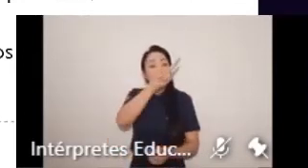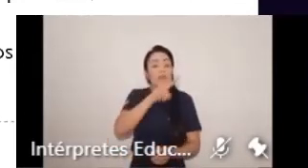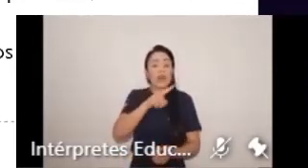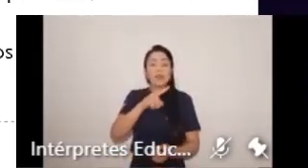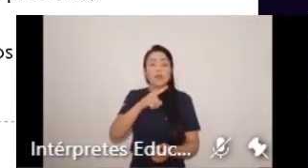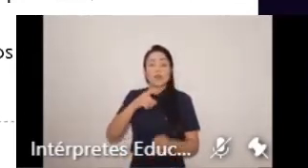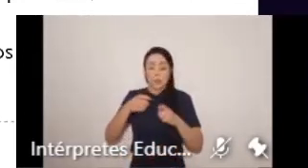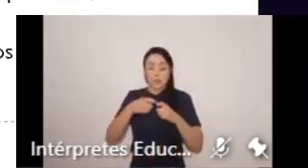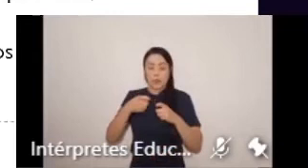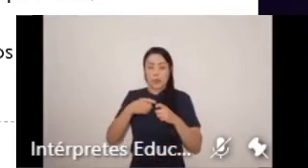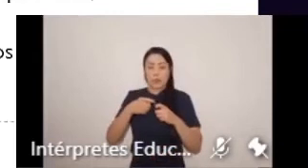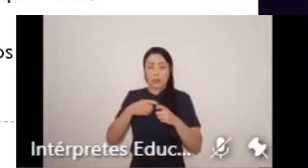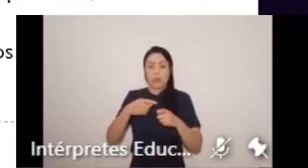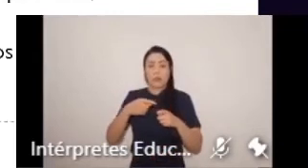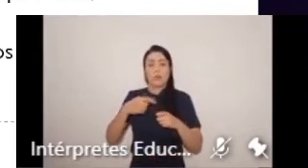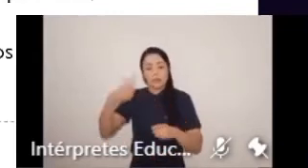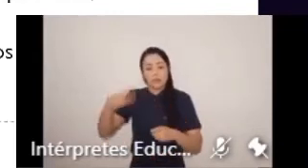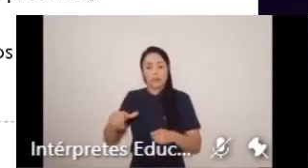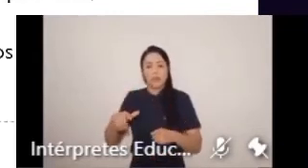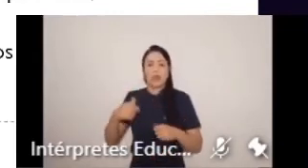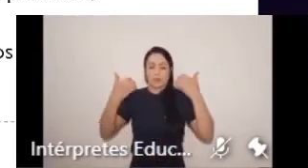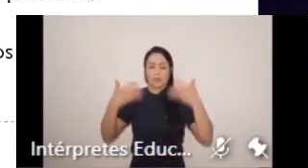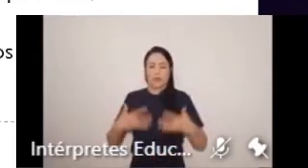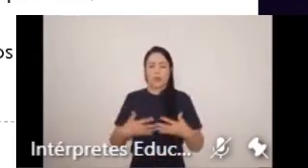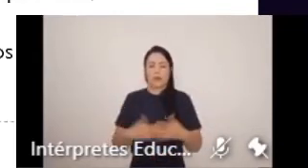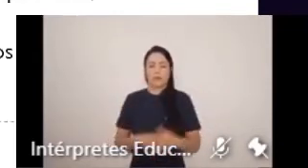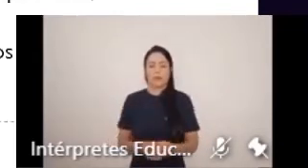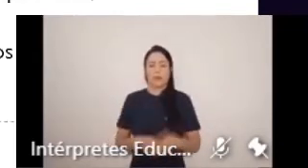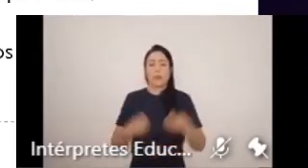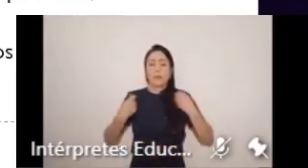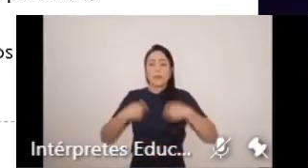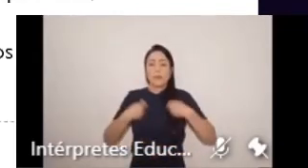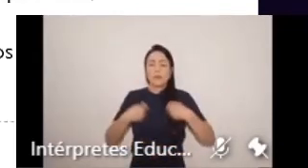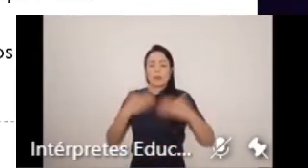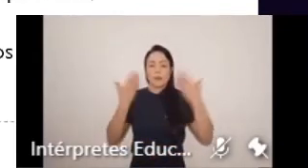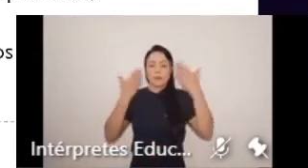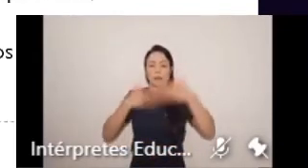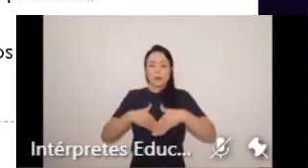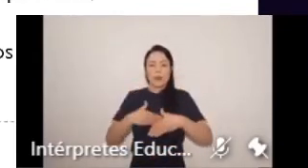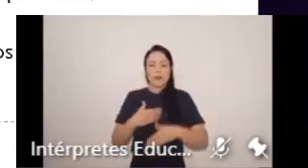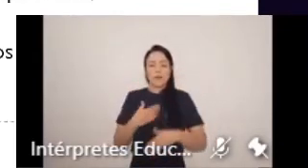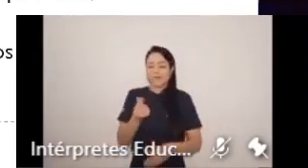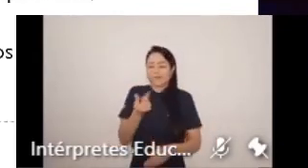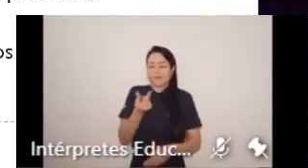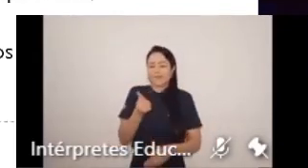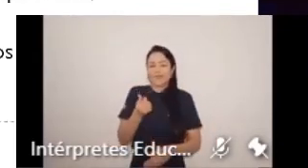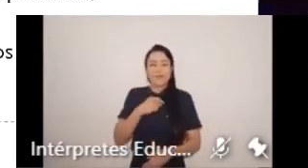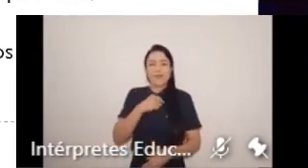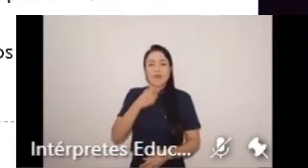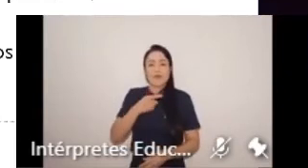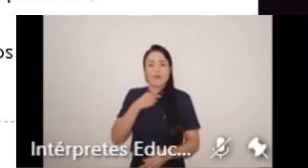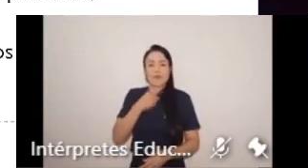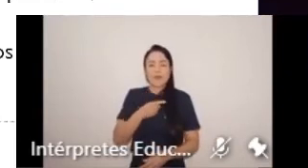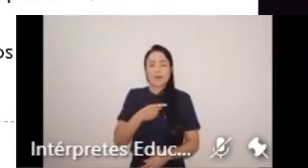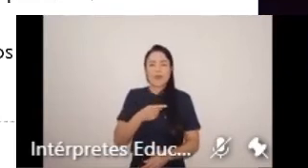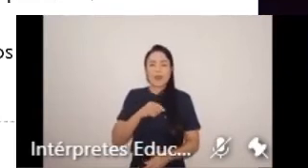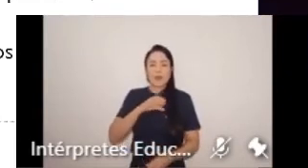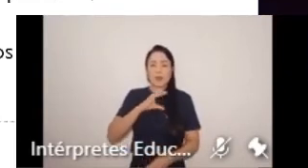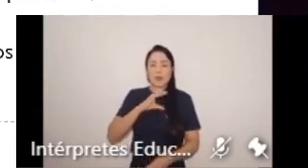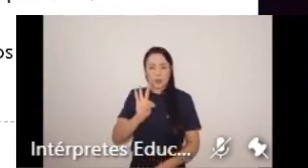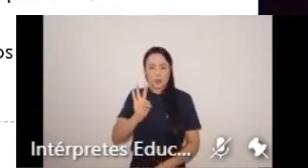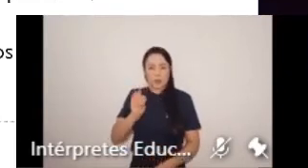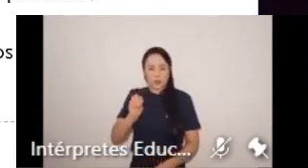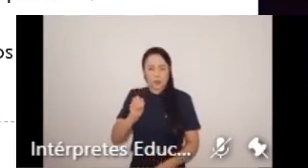naquele ciclo sobre o qual eu já falei. É necessário também comprovar a incapacidade financeira de arcar com o custo do medicamento